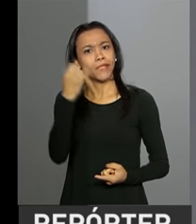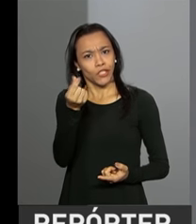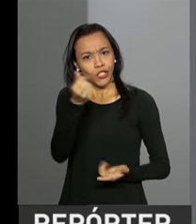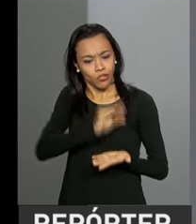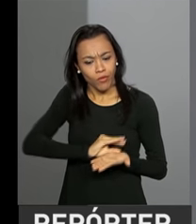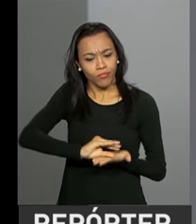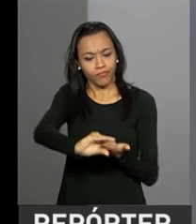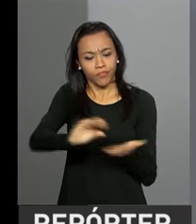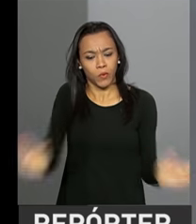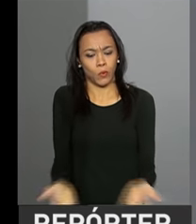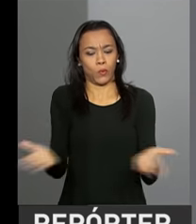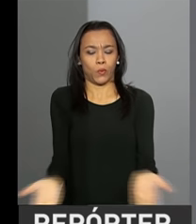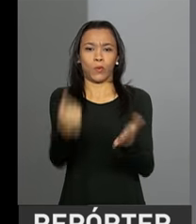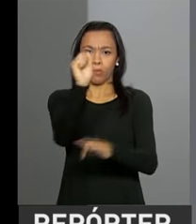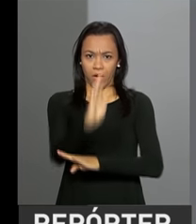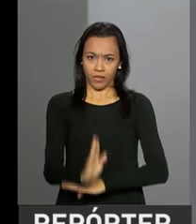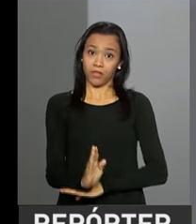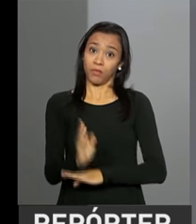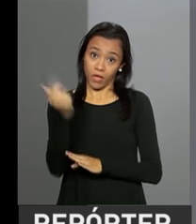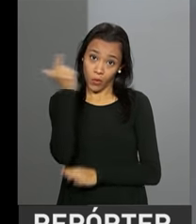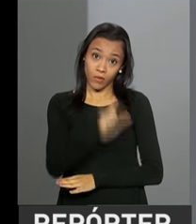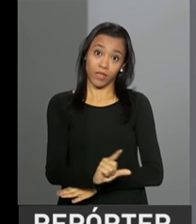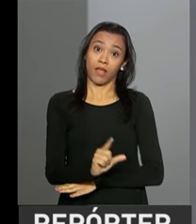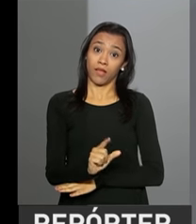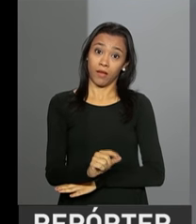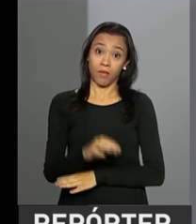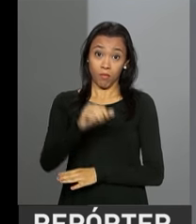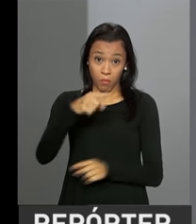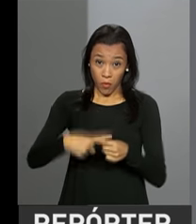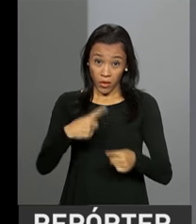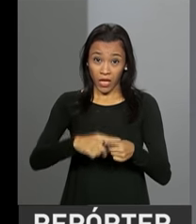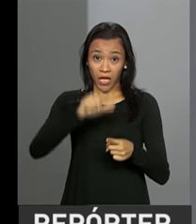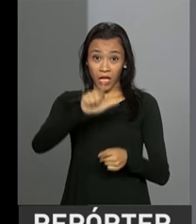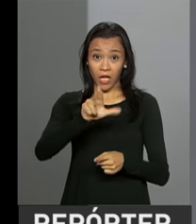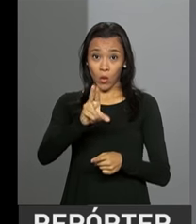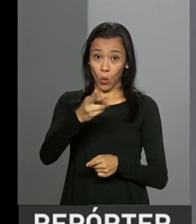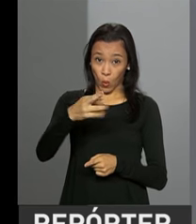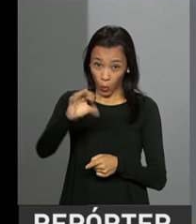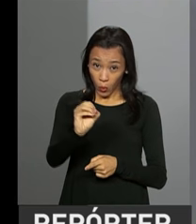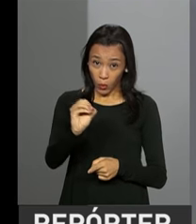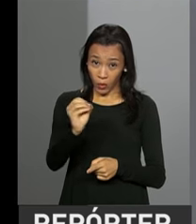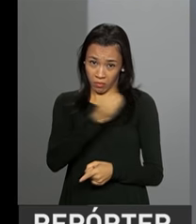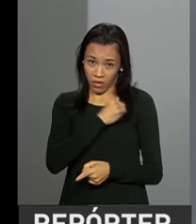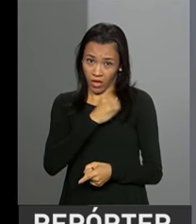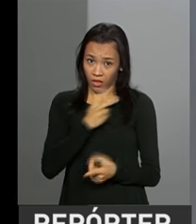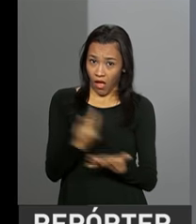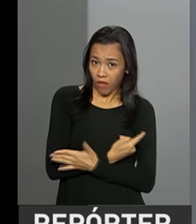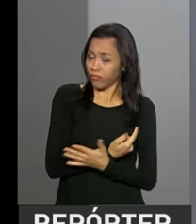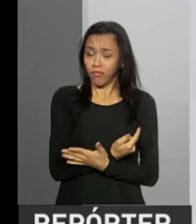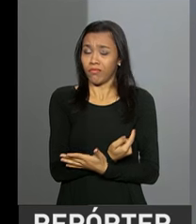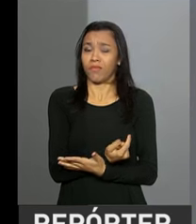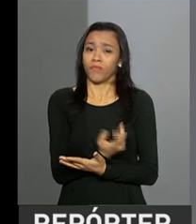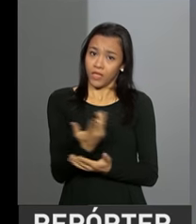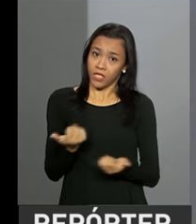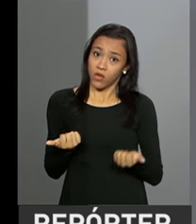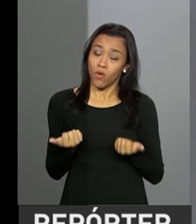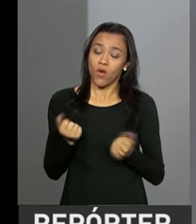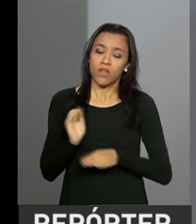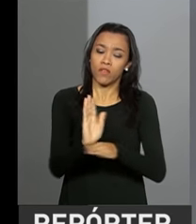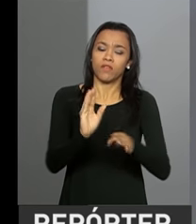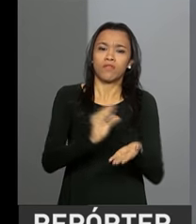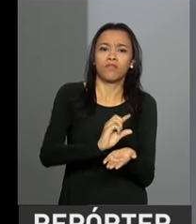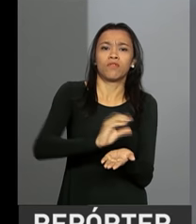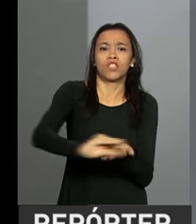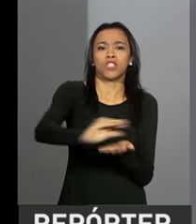no Brasil, porque também ter lucro não é pecado. E portanto, se eu vou investir no Brasil, eu vou dar emprego. Depois de